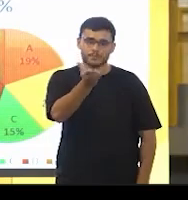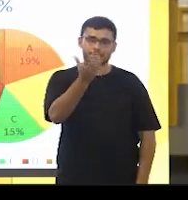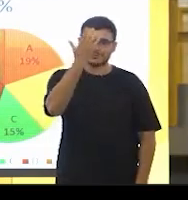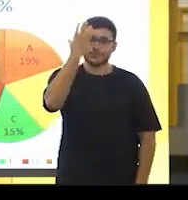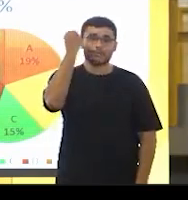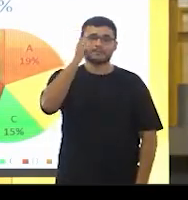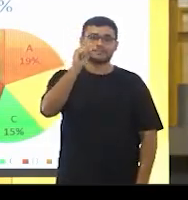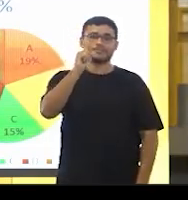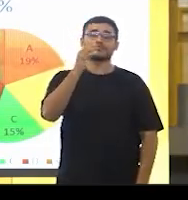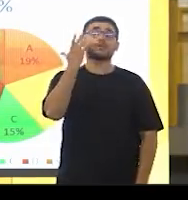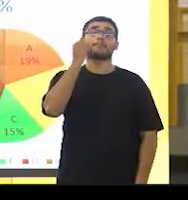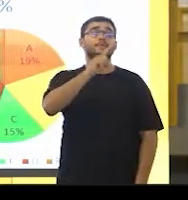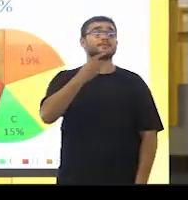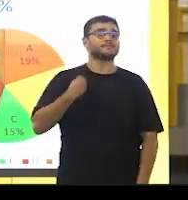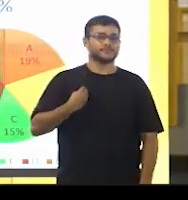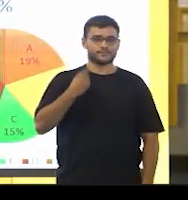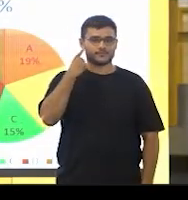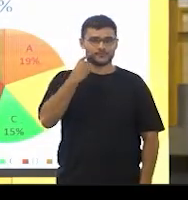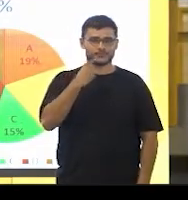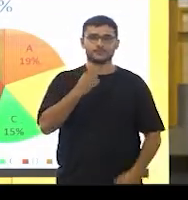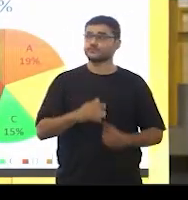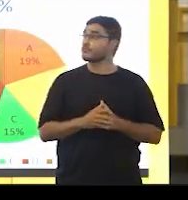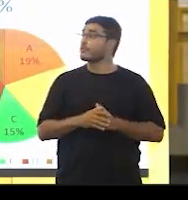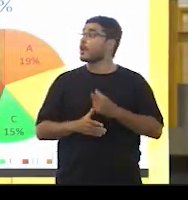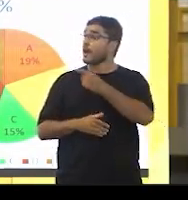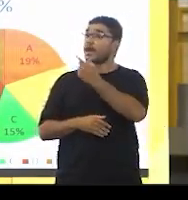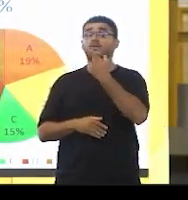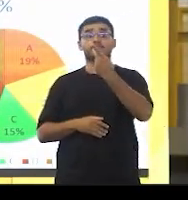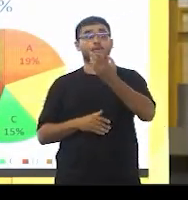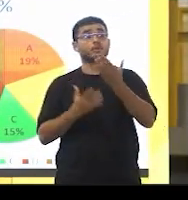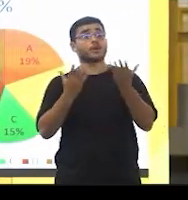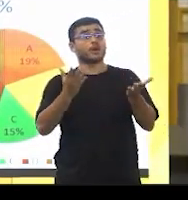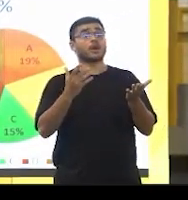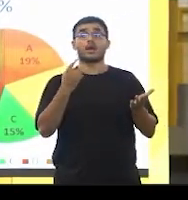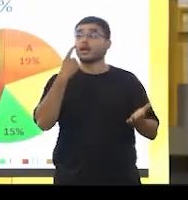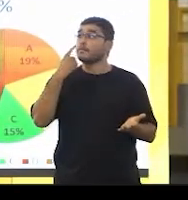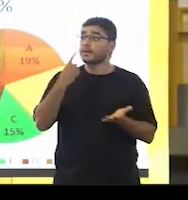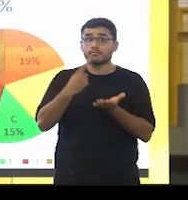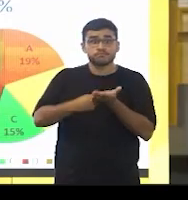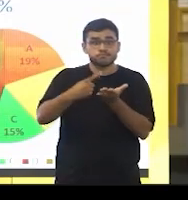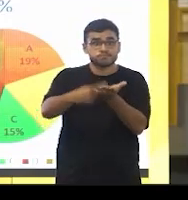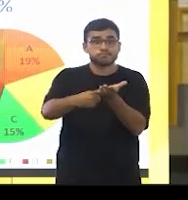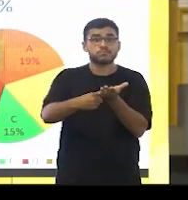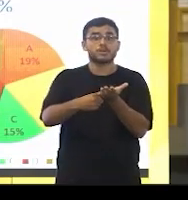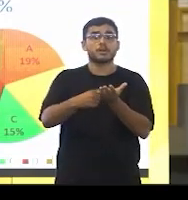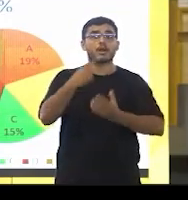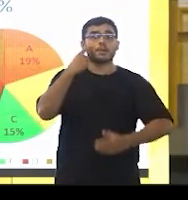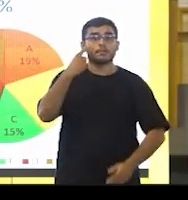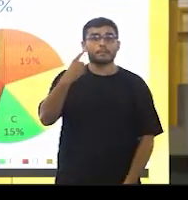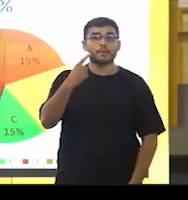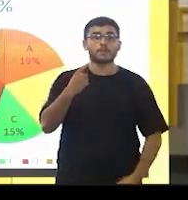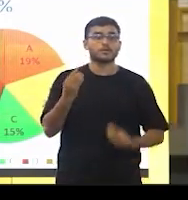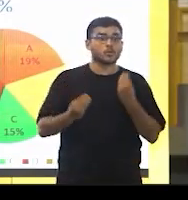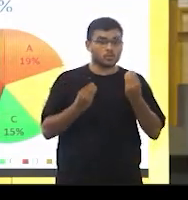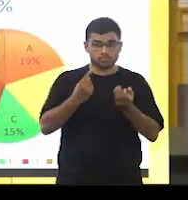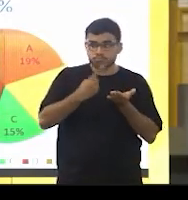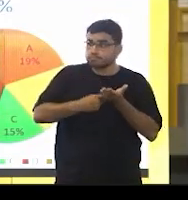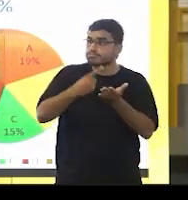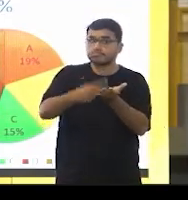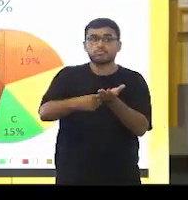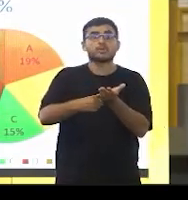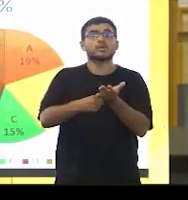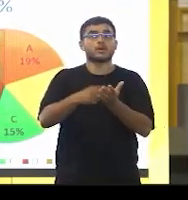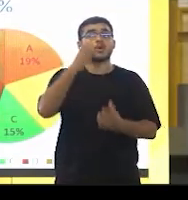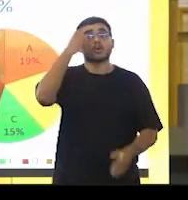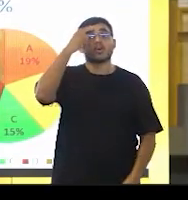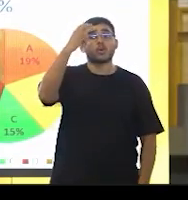ele dominava por meio de acordos. Uma dominação e ele permitia as práticas culturais, príncipe. Isso